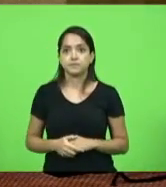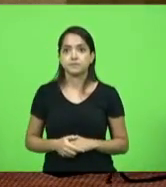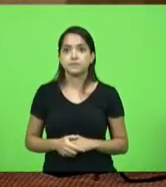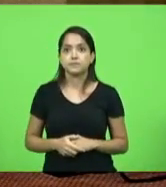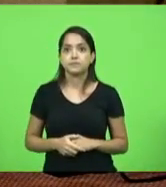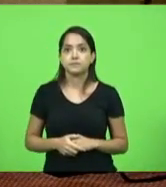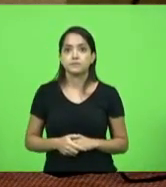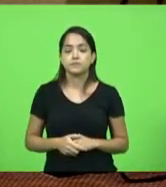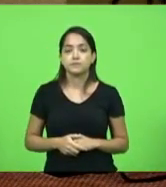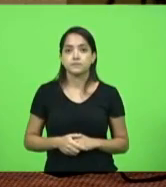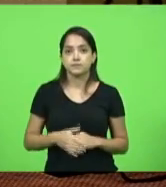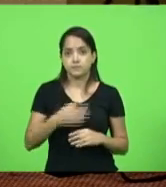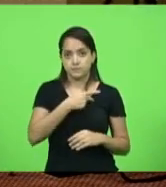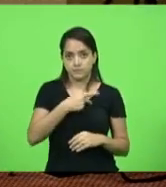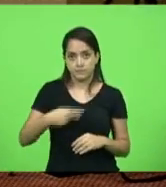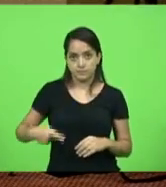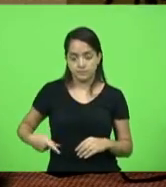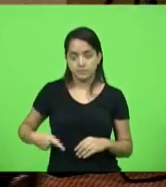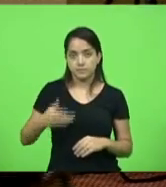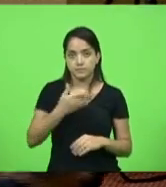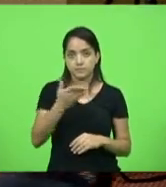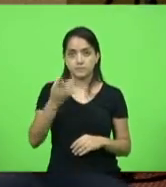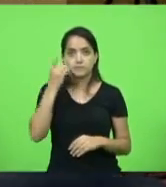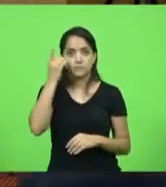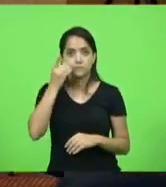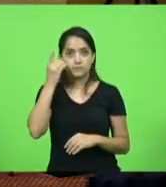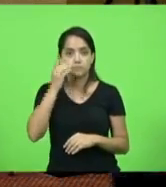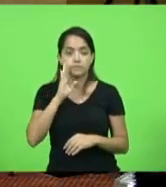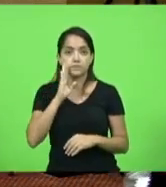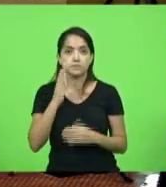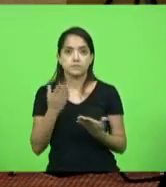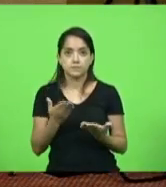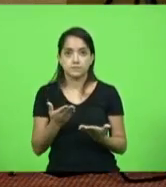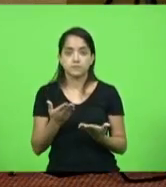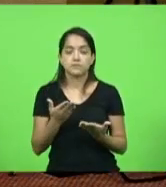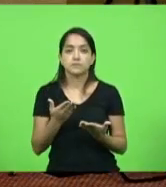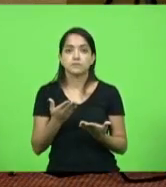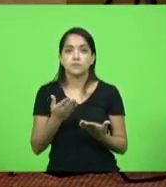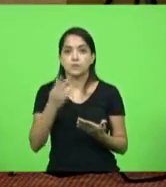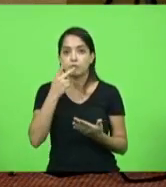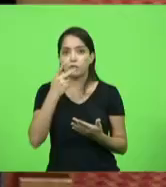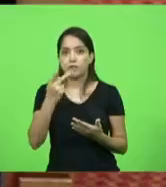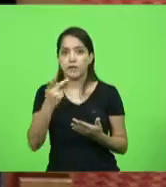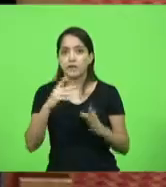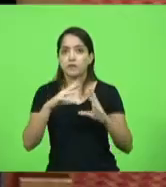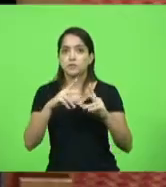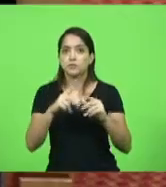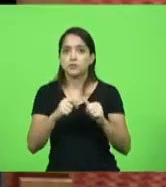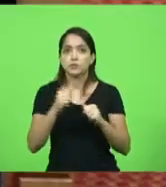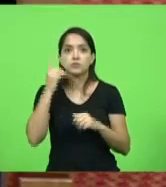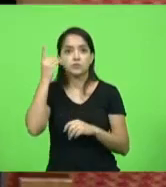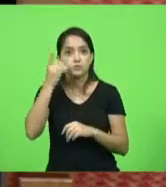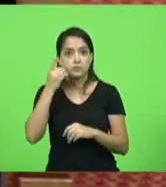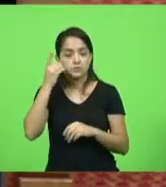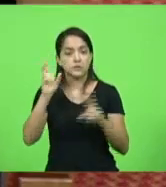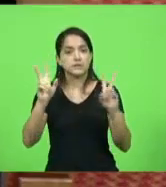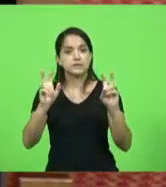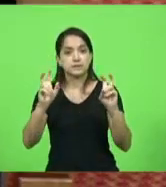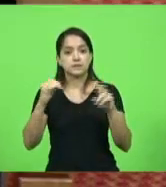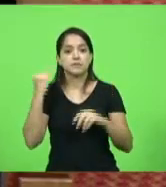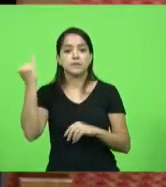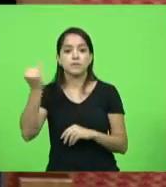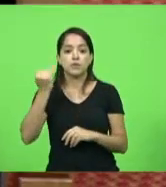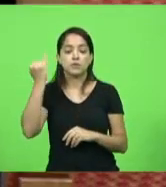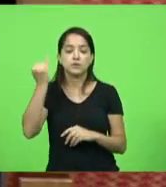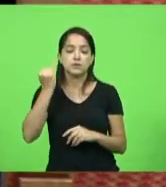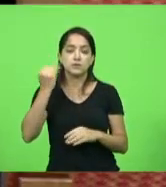Senhor presidente, senhores deputados, como foi dito aí por todos os colegas, esse é um tema importantíssimo e um